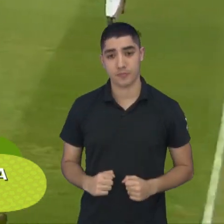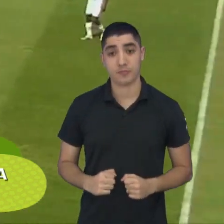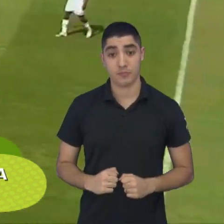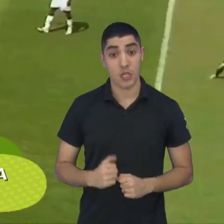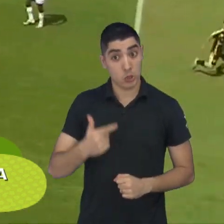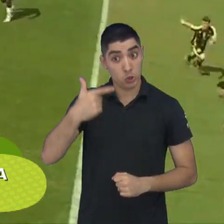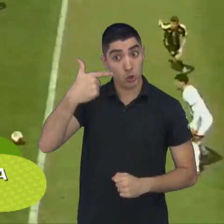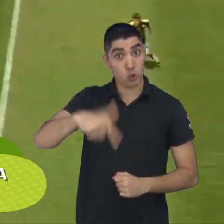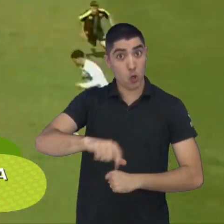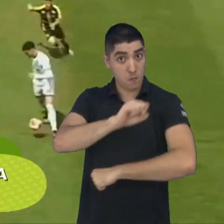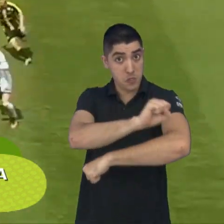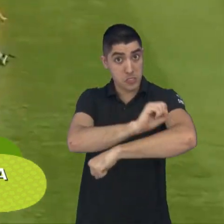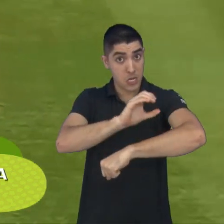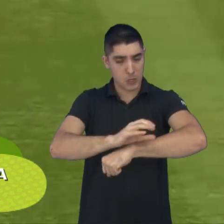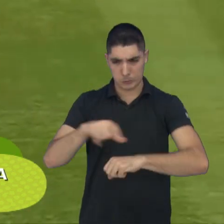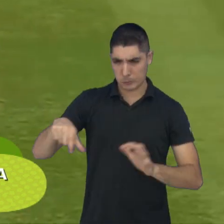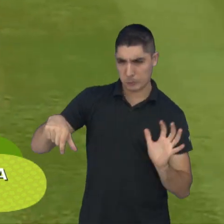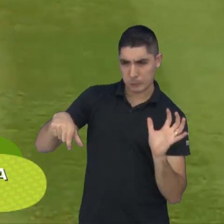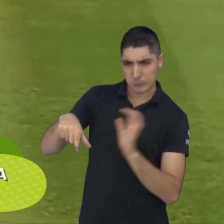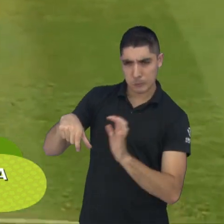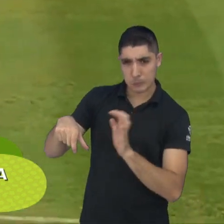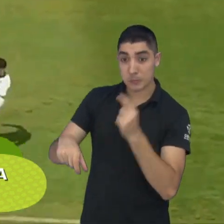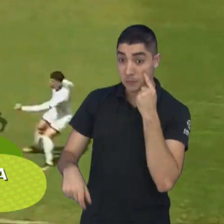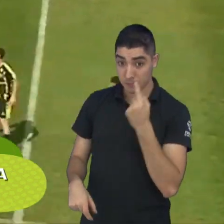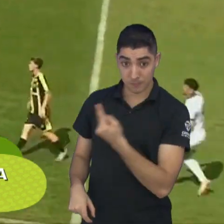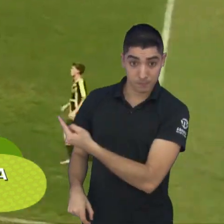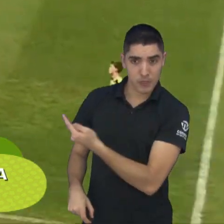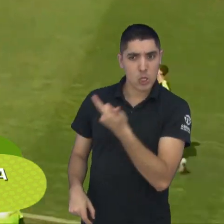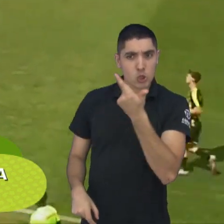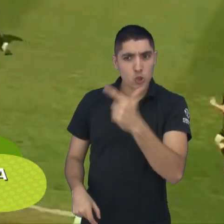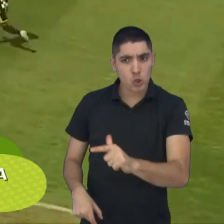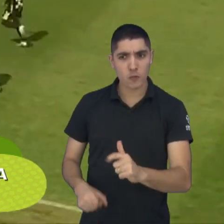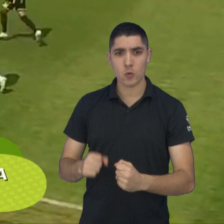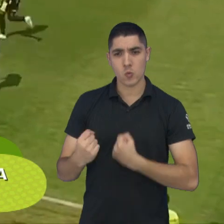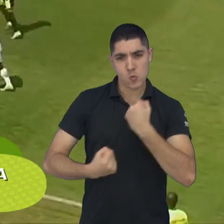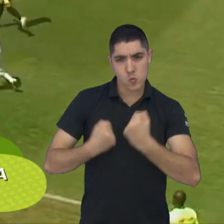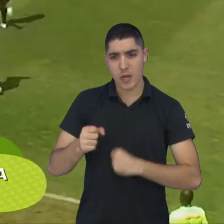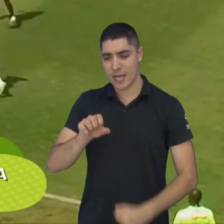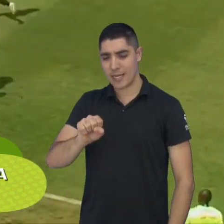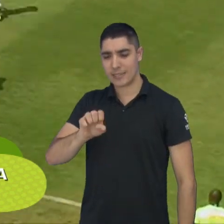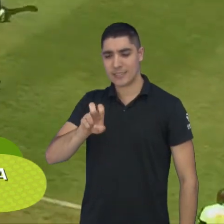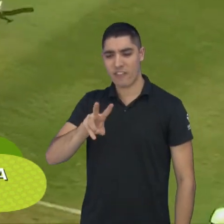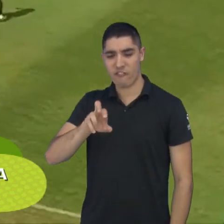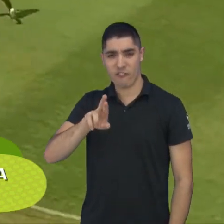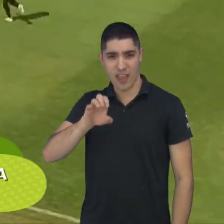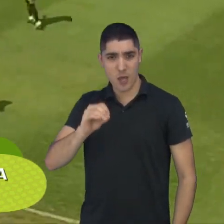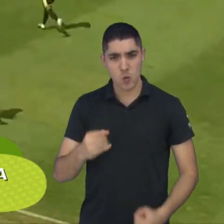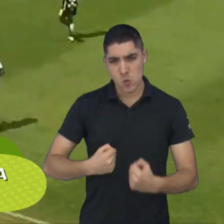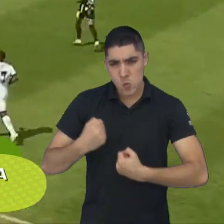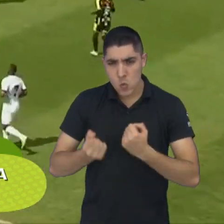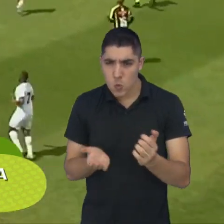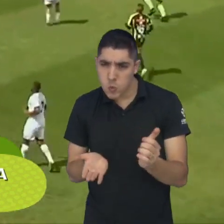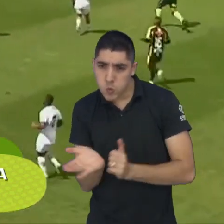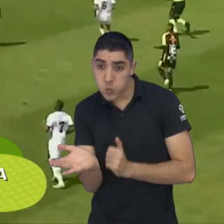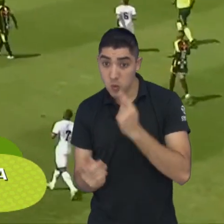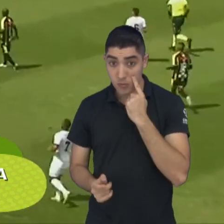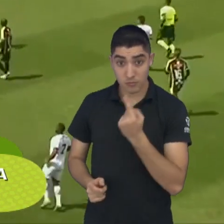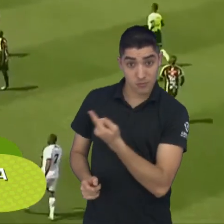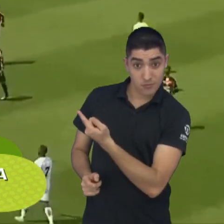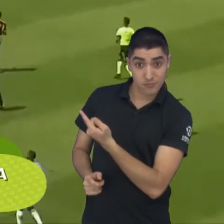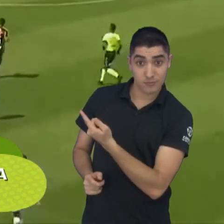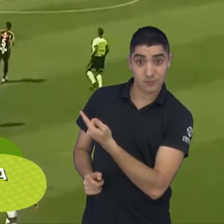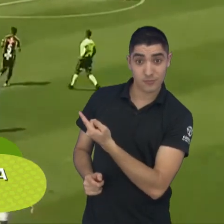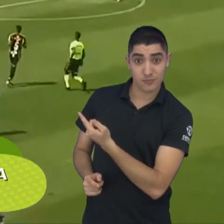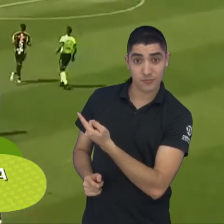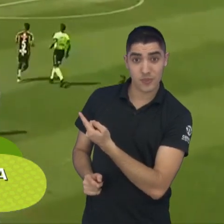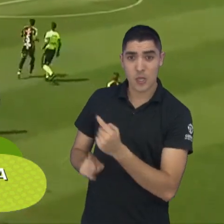De novo, São Carlense no ataque. De novo, pela esquerda, Severo recebeu, dominou e tocou para Felipe Estrela, que invadiu a área e tocou